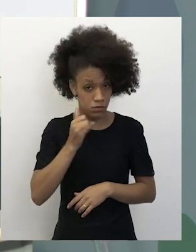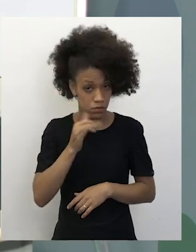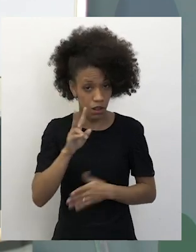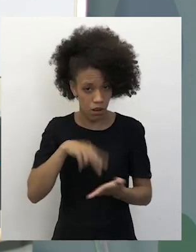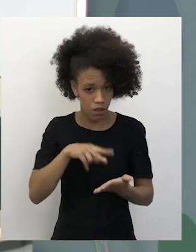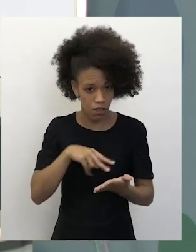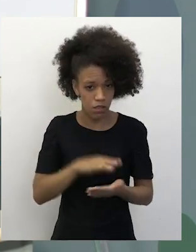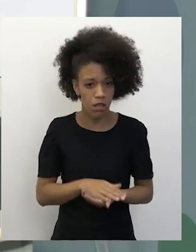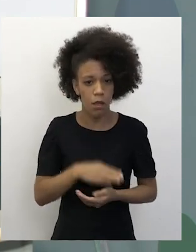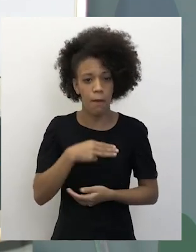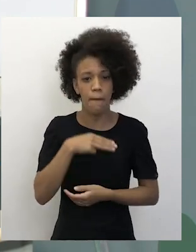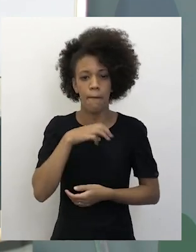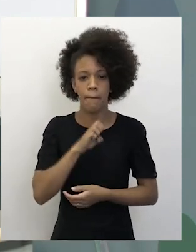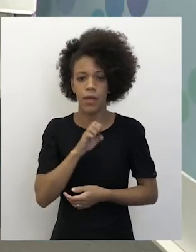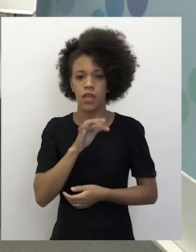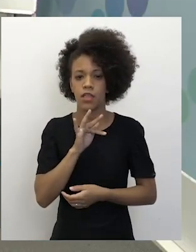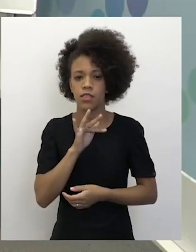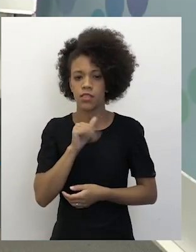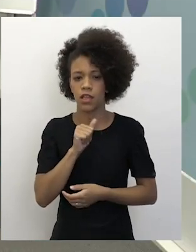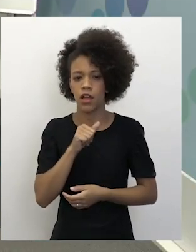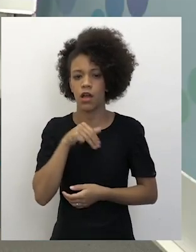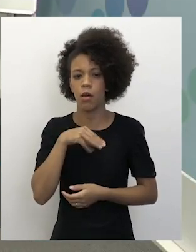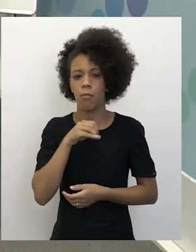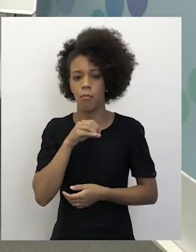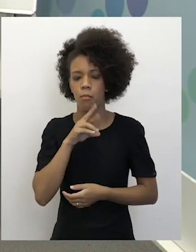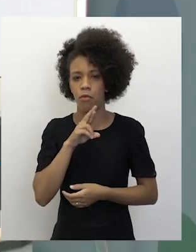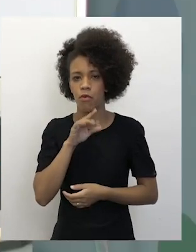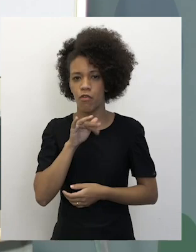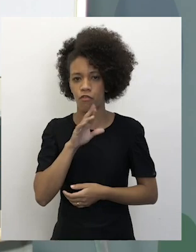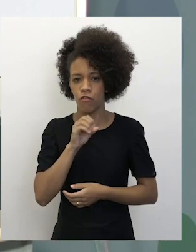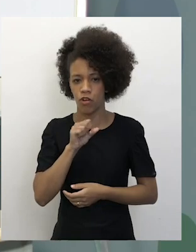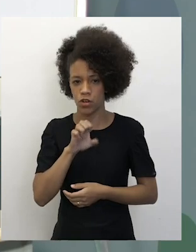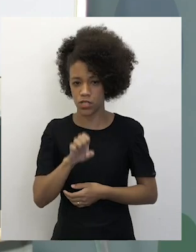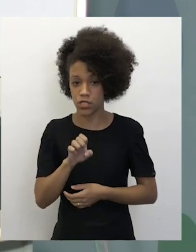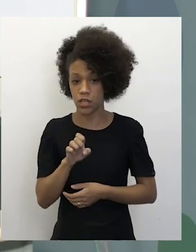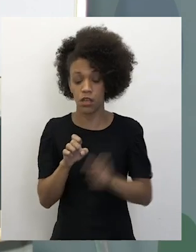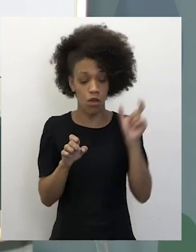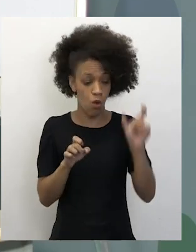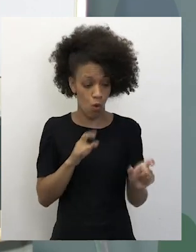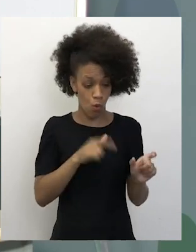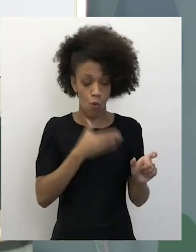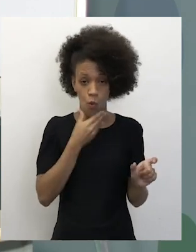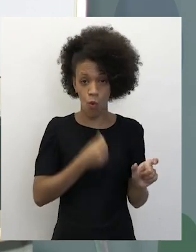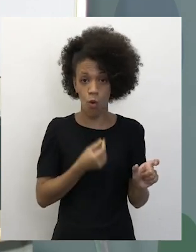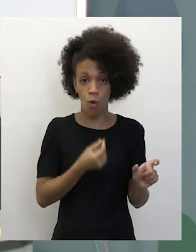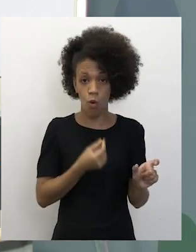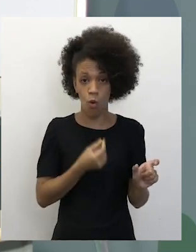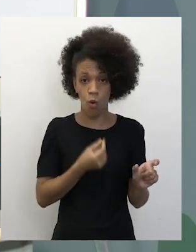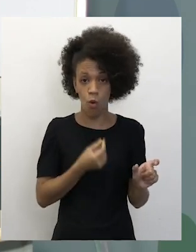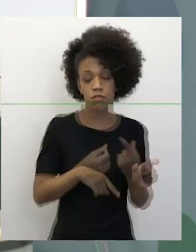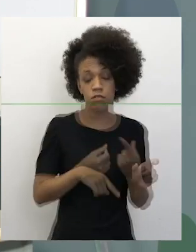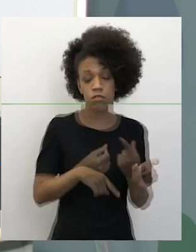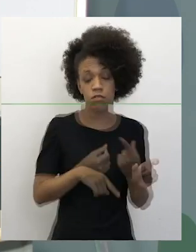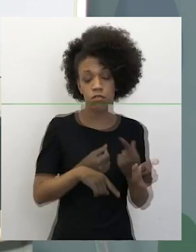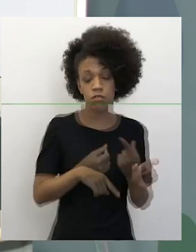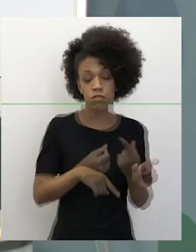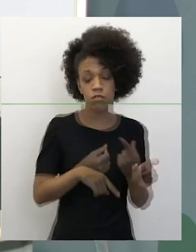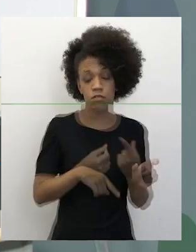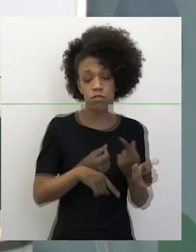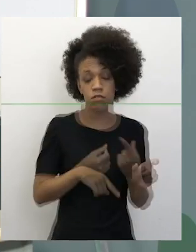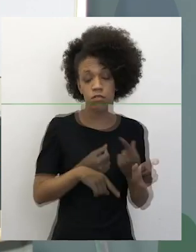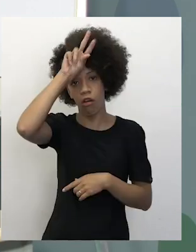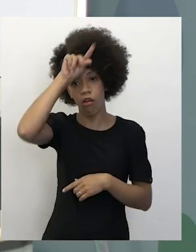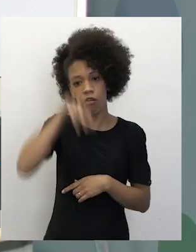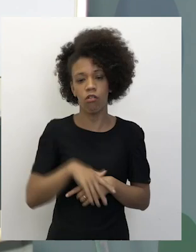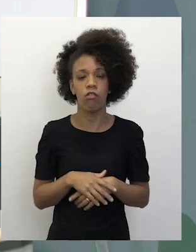chamado da metamorfose qual as pessoas metamorfose é muito legal a história de um cara que acorda um degrau inseto e se escreve história